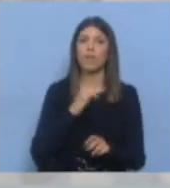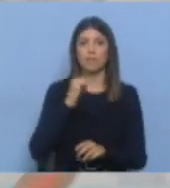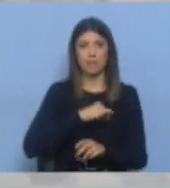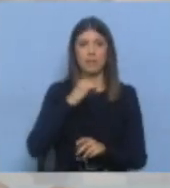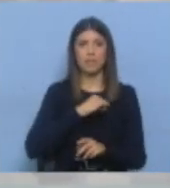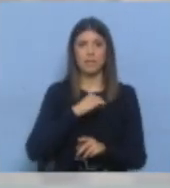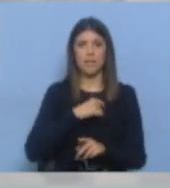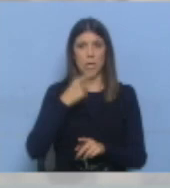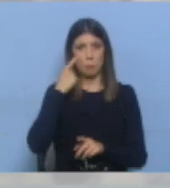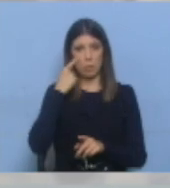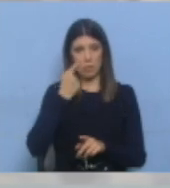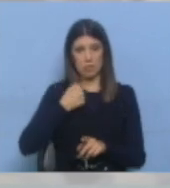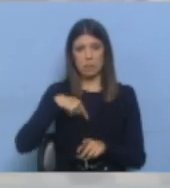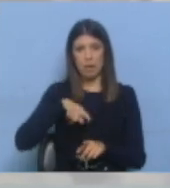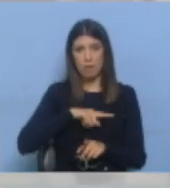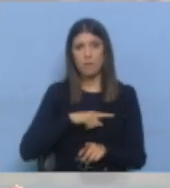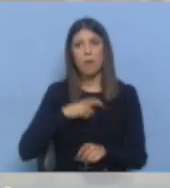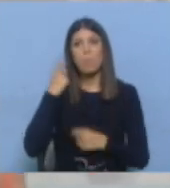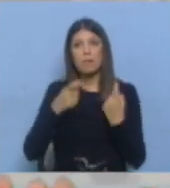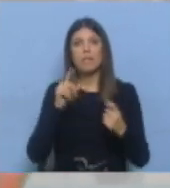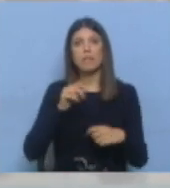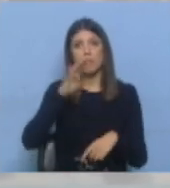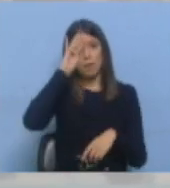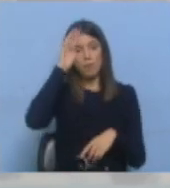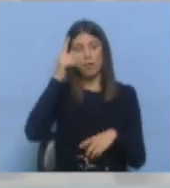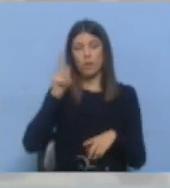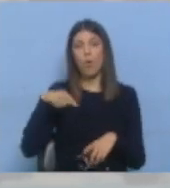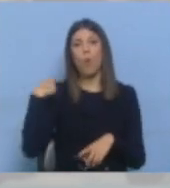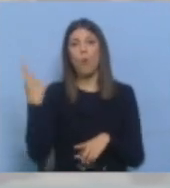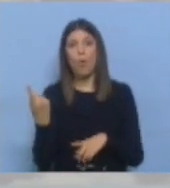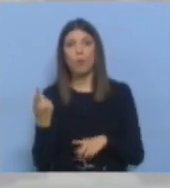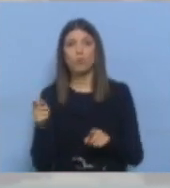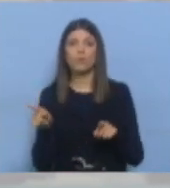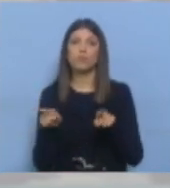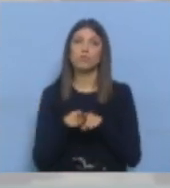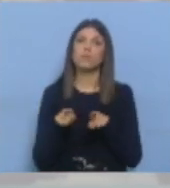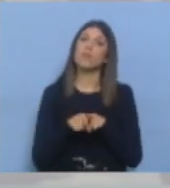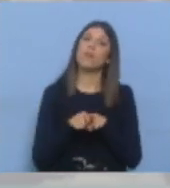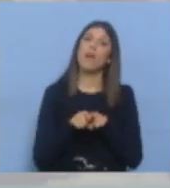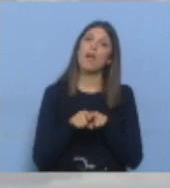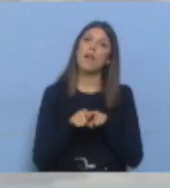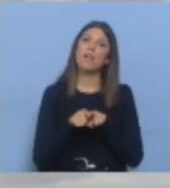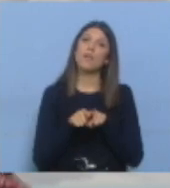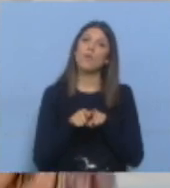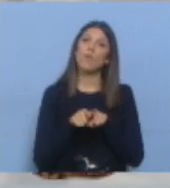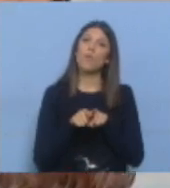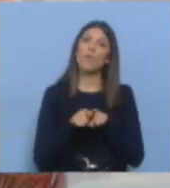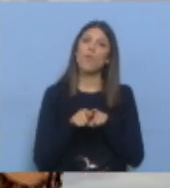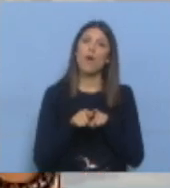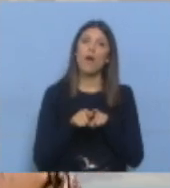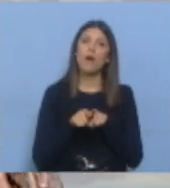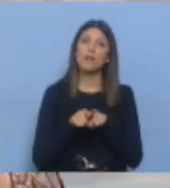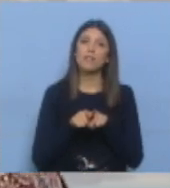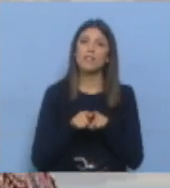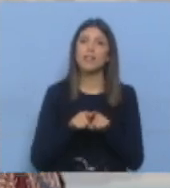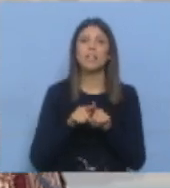também pensando nos outros Papas, não é? Eu creio que o Papa, o sucessor de Pedro, vai sempre um passo mais à frente que o pesado corpo